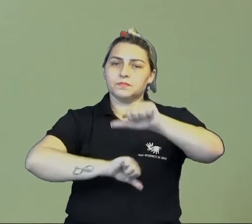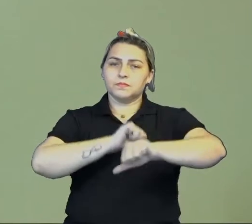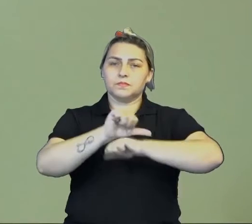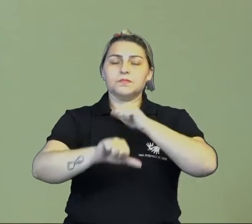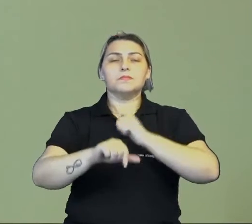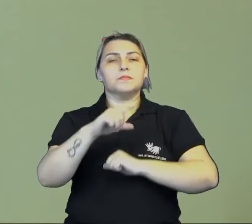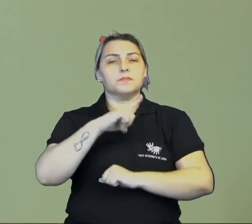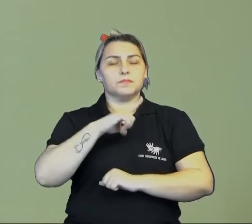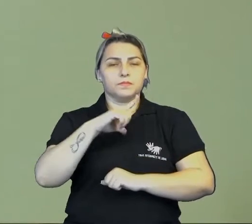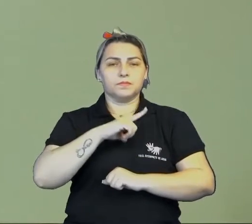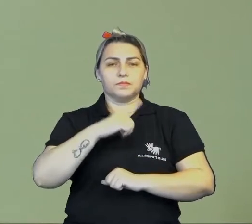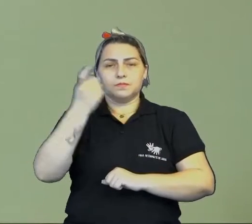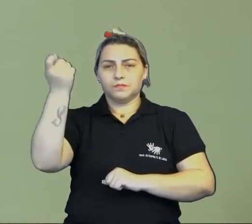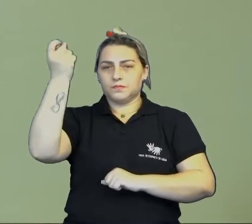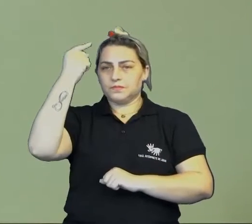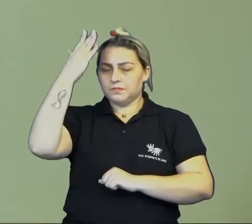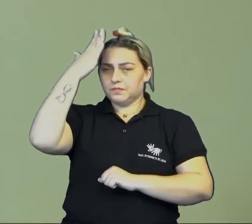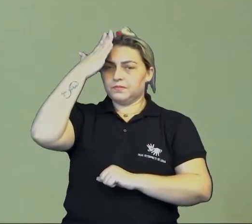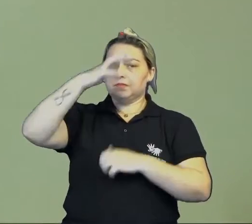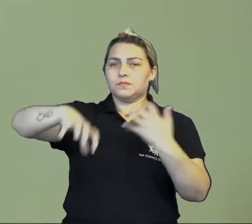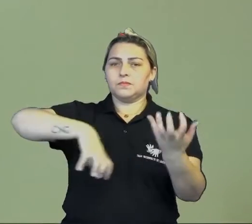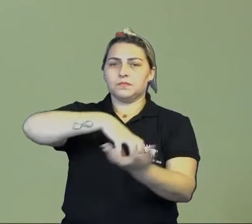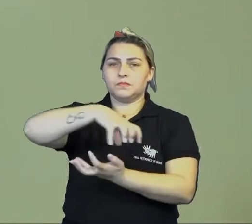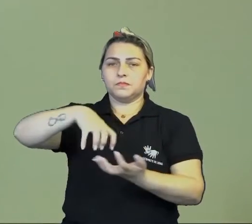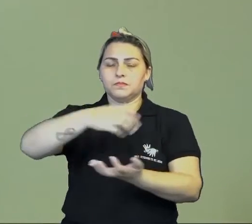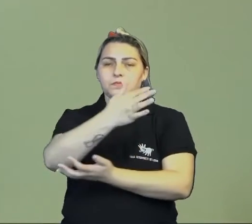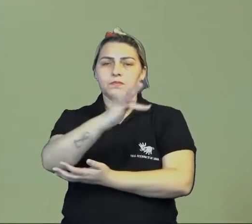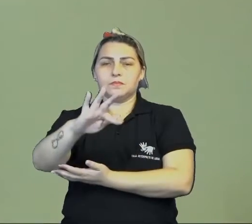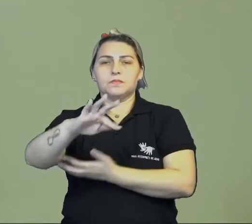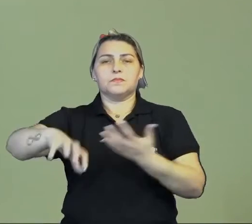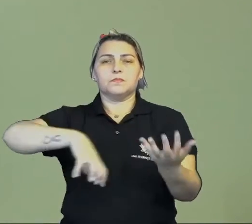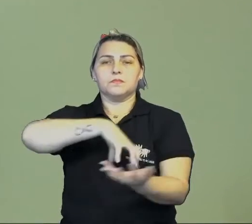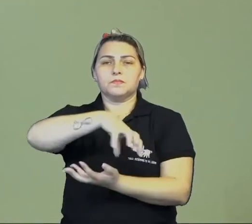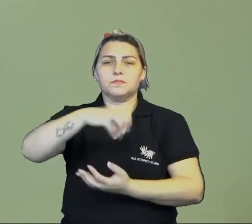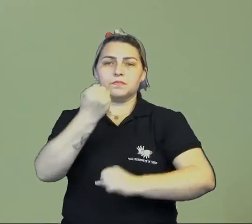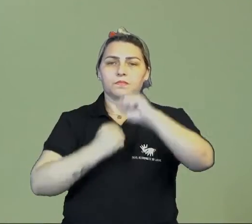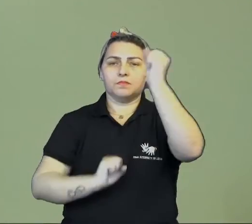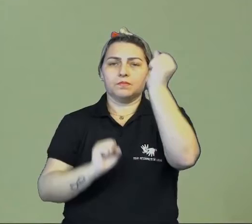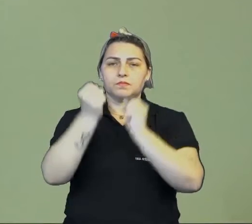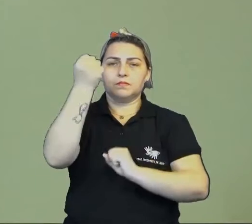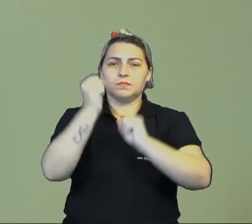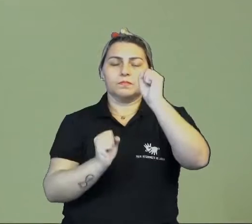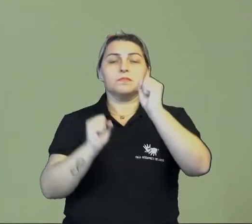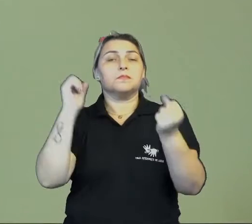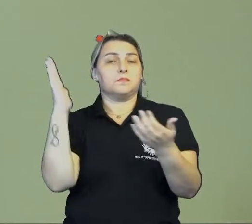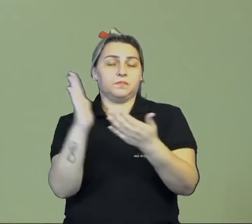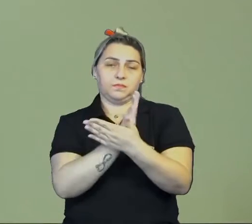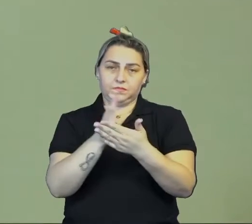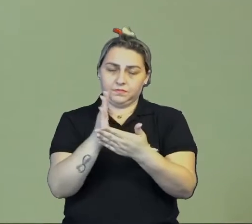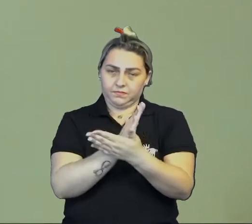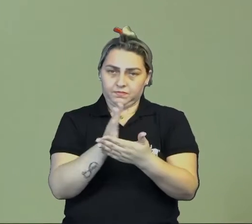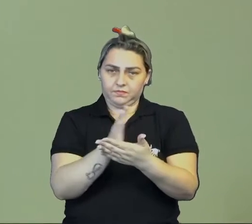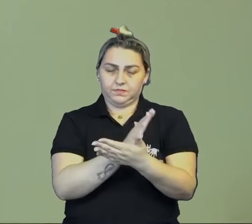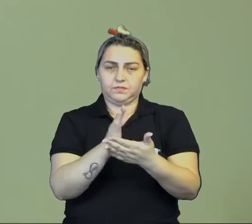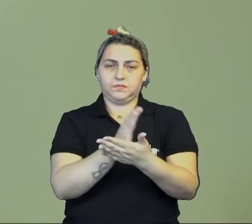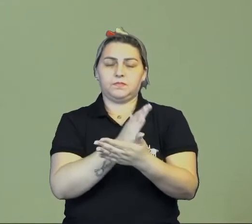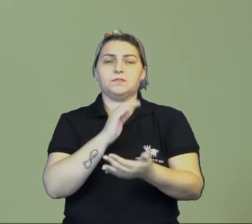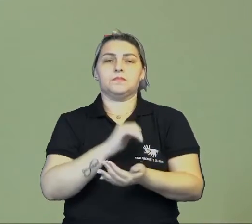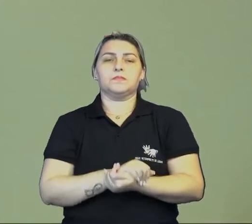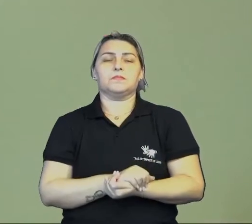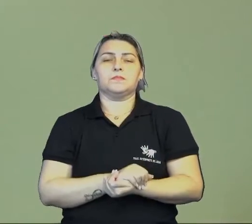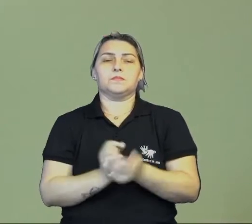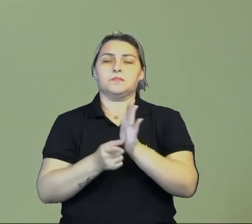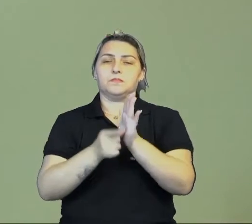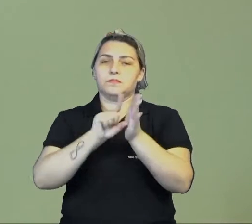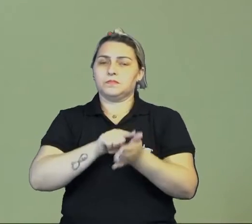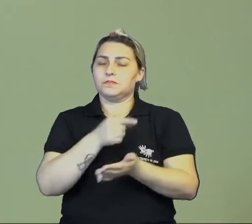deram, Iluminismo, Revolução Francesa, Revolução Industrial, algumas situações que